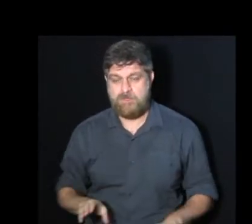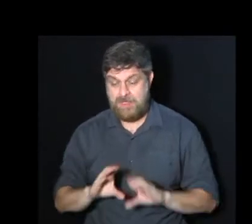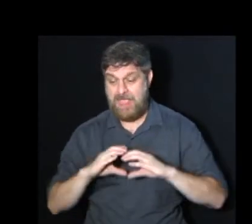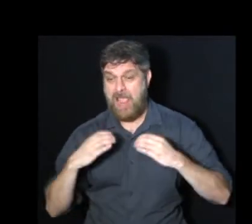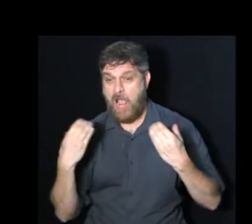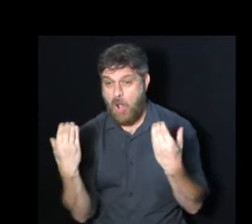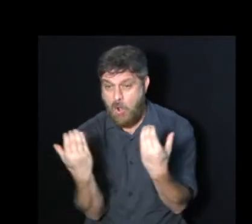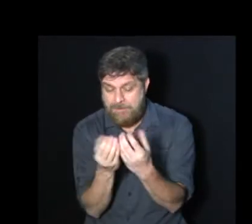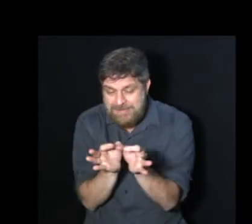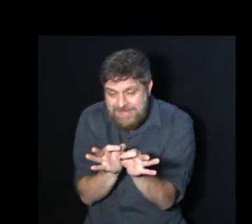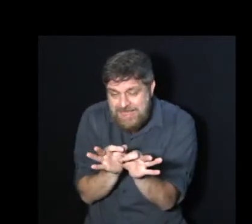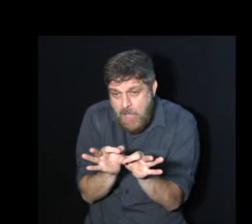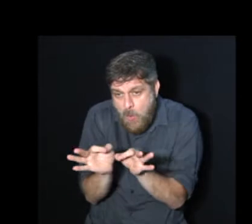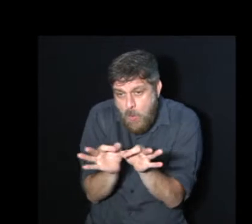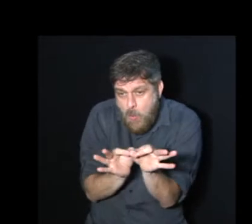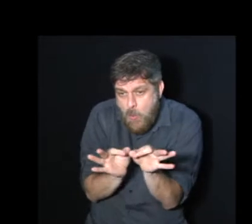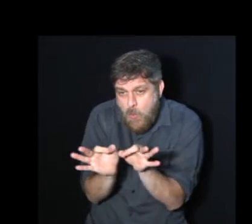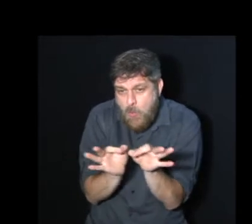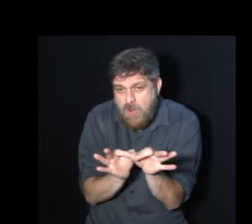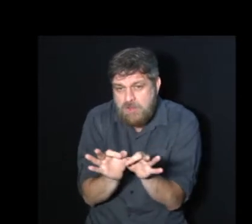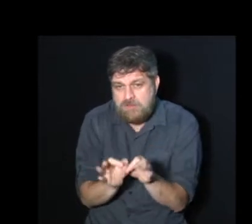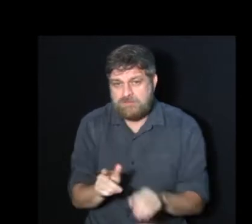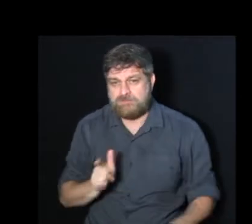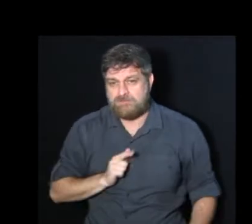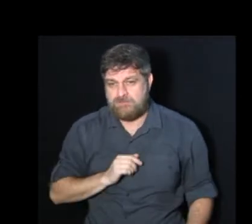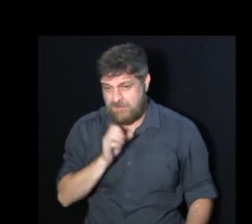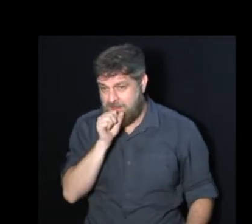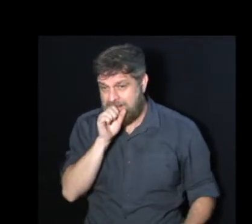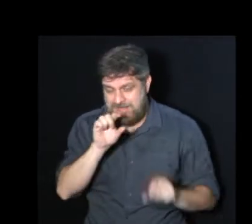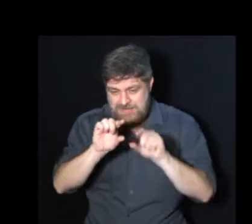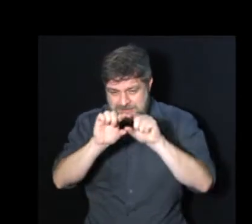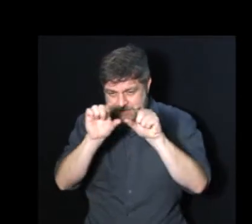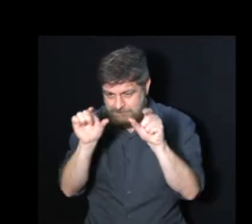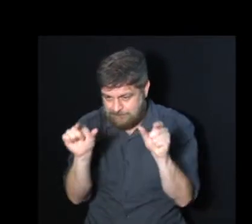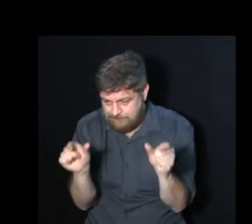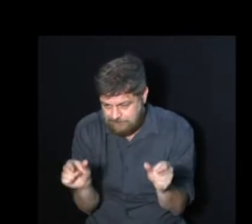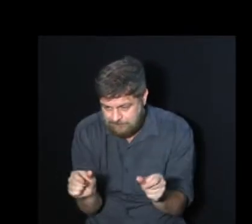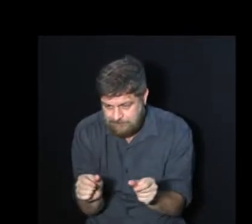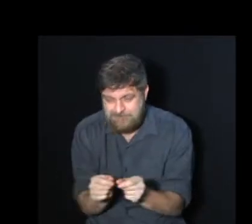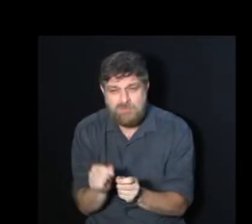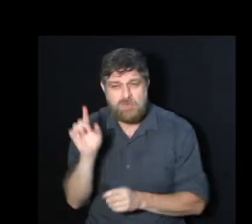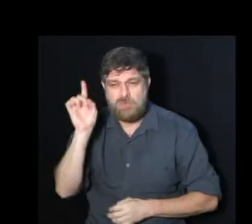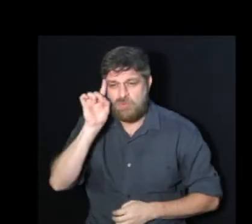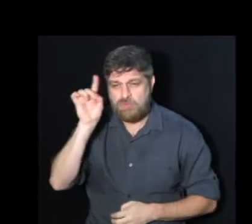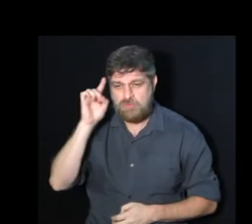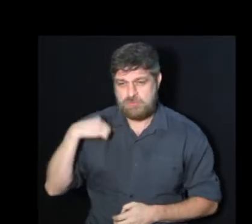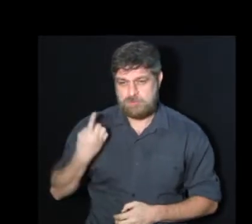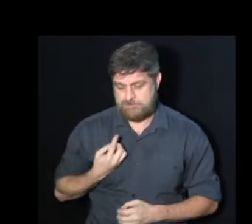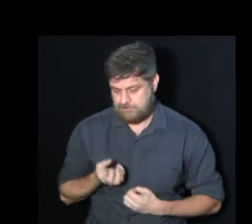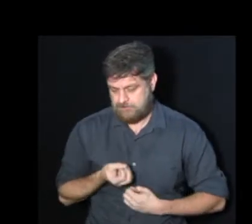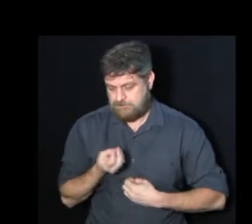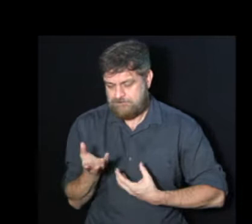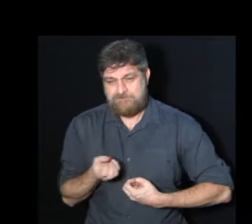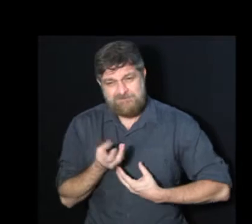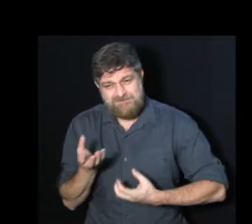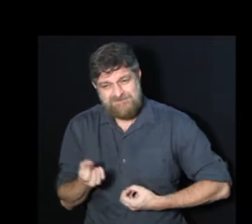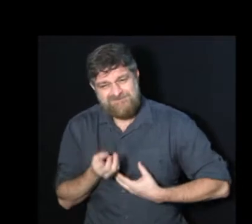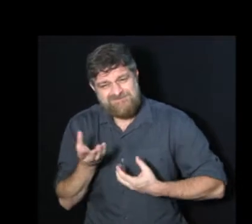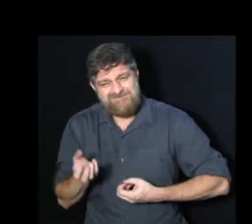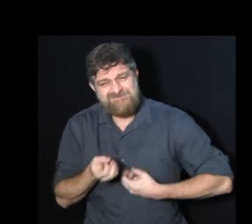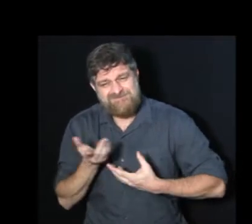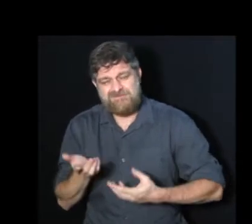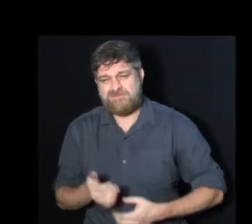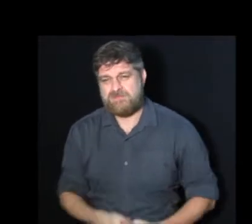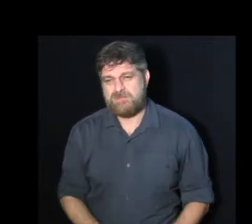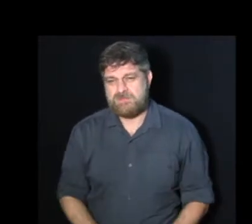comunitário organizacional, que se relaciona com fatores cotidianos de expressão